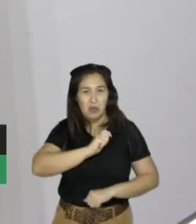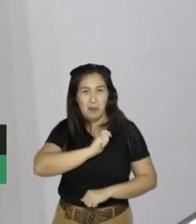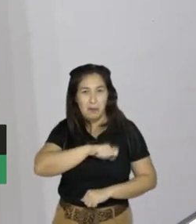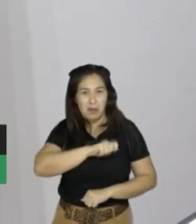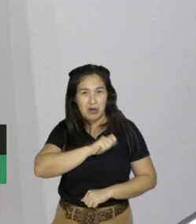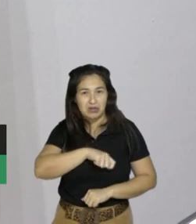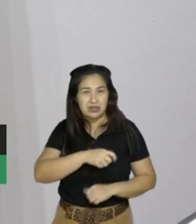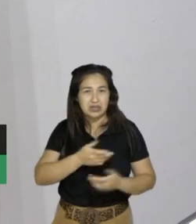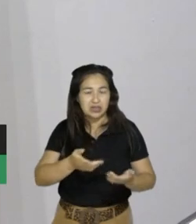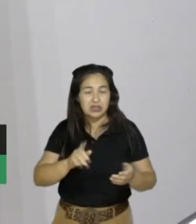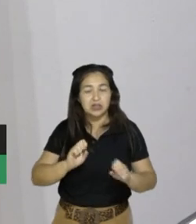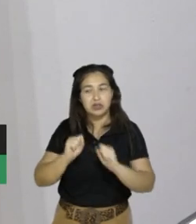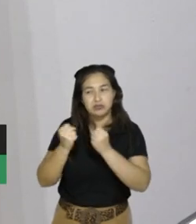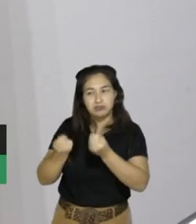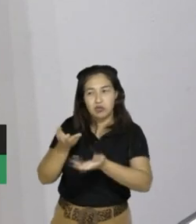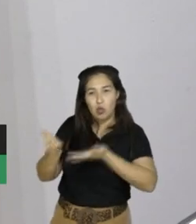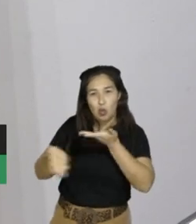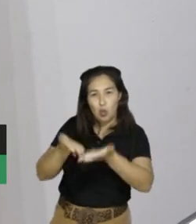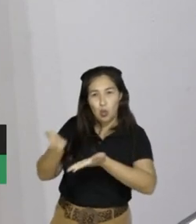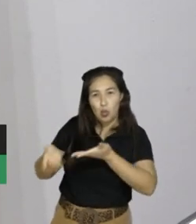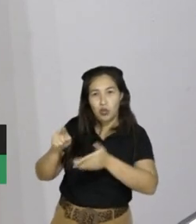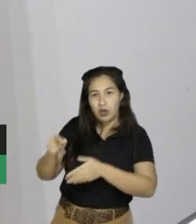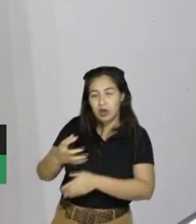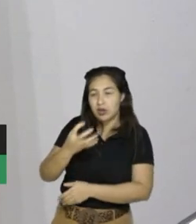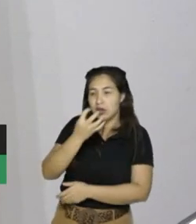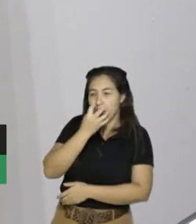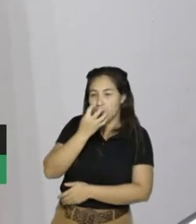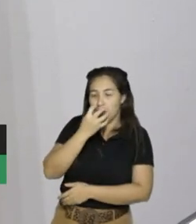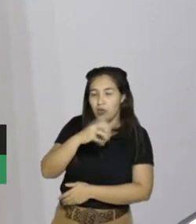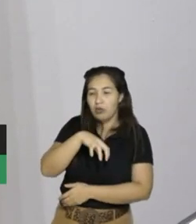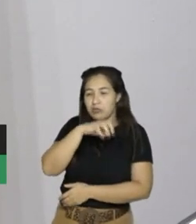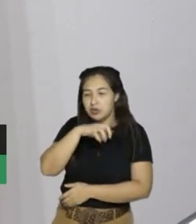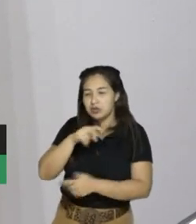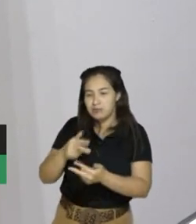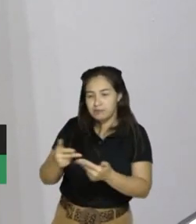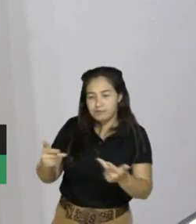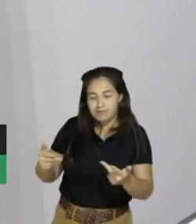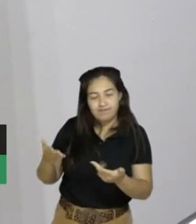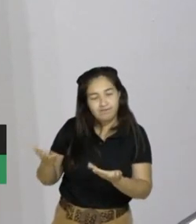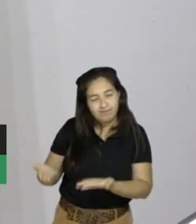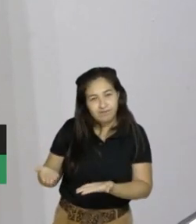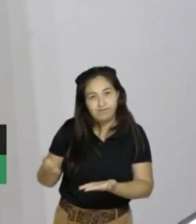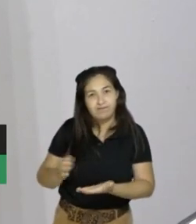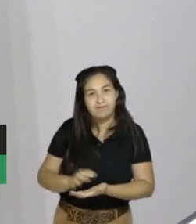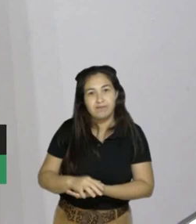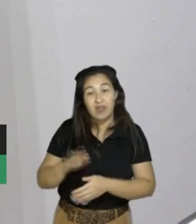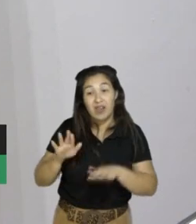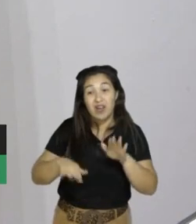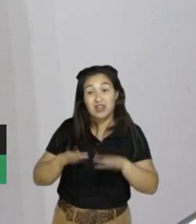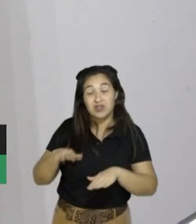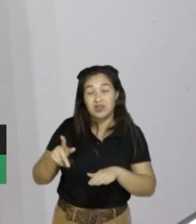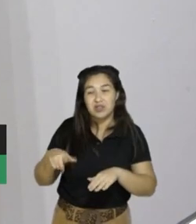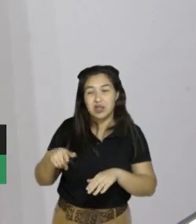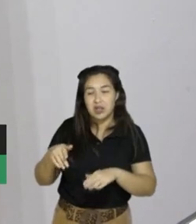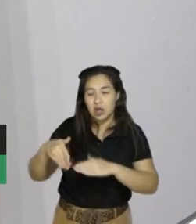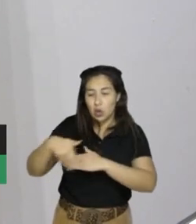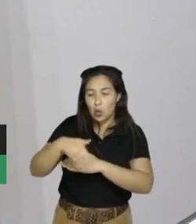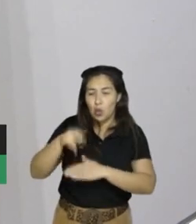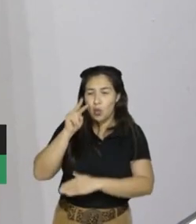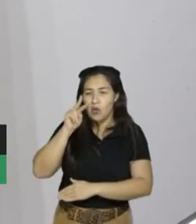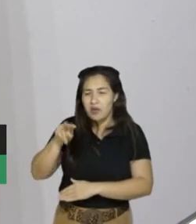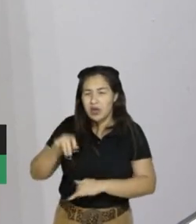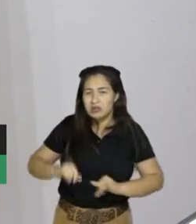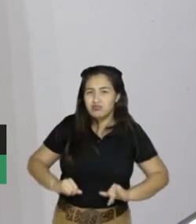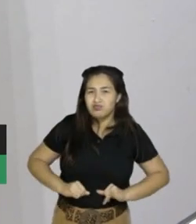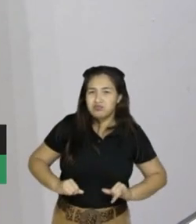defendemos aqueles que não têm vós aqueles que não têm vez muitas vezes na sociedade onde passa nas ruas e tá lá no cantinho né sofrendo